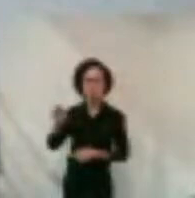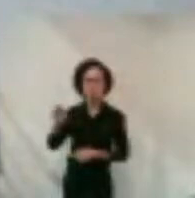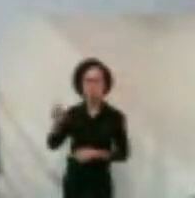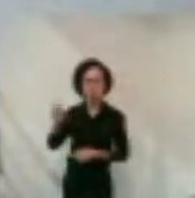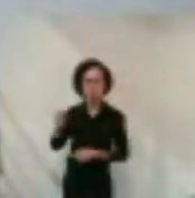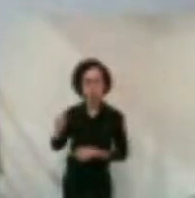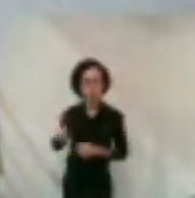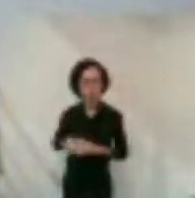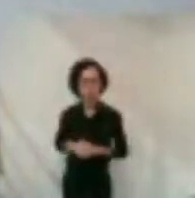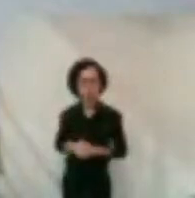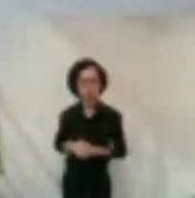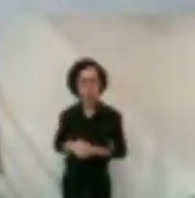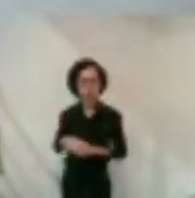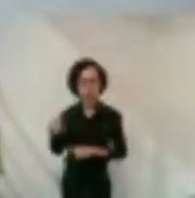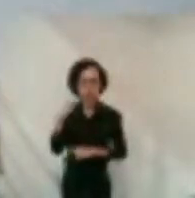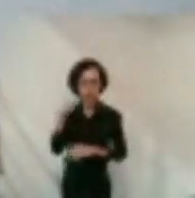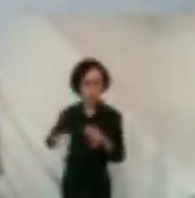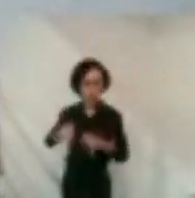Federal.